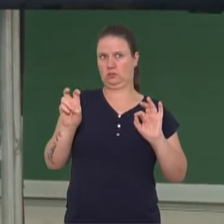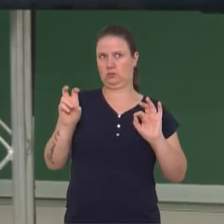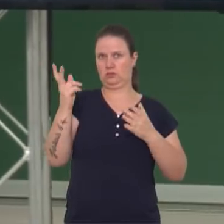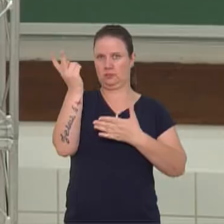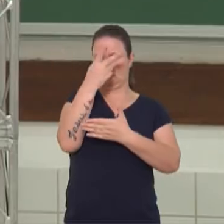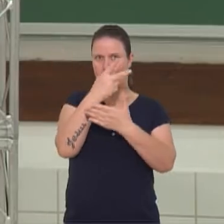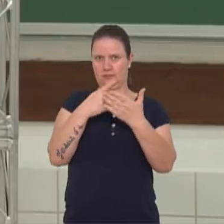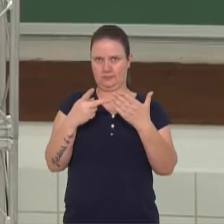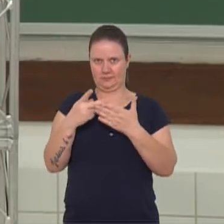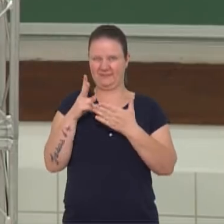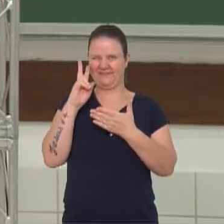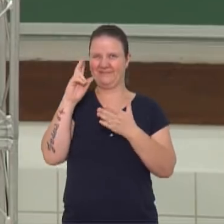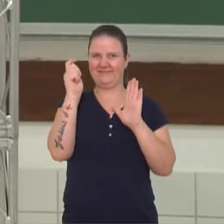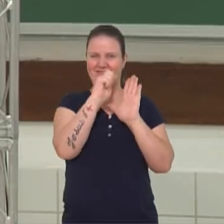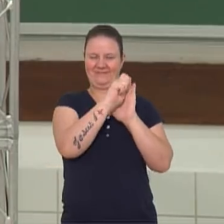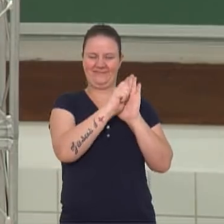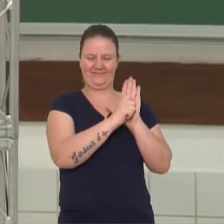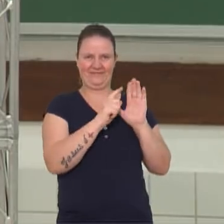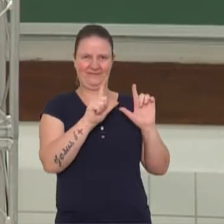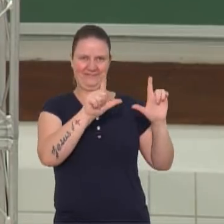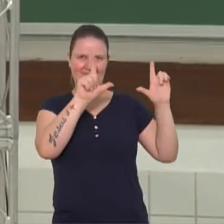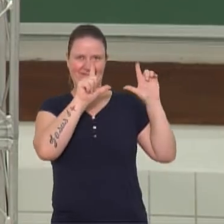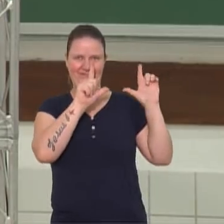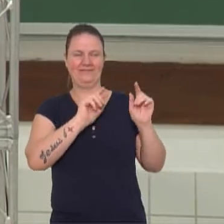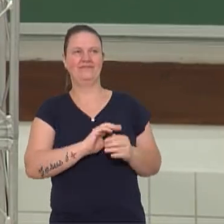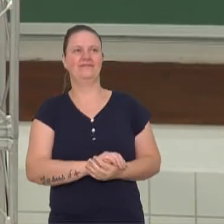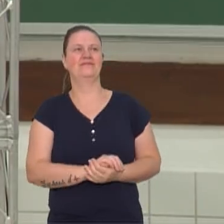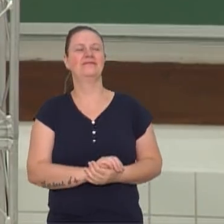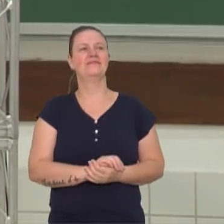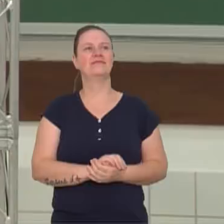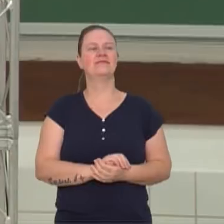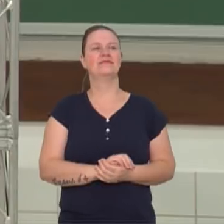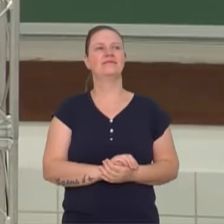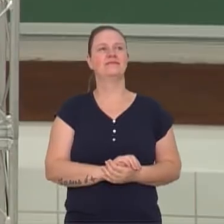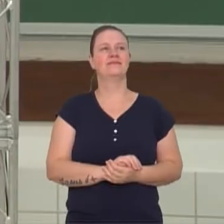aqui o retângulo, ó. Vamos pensar aqui no retângulo.